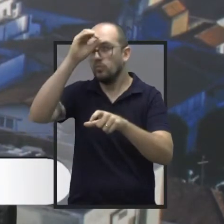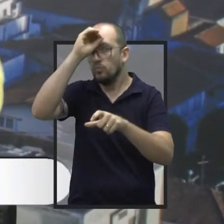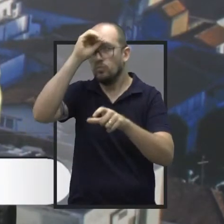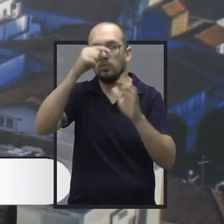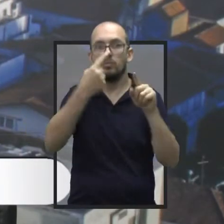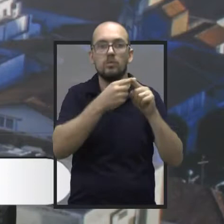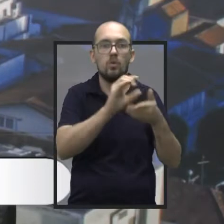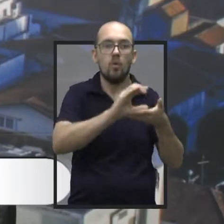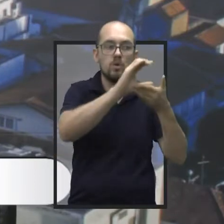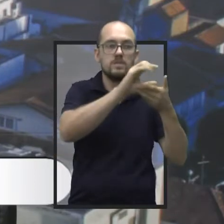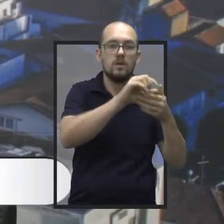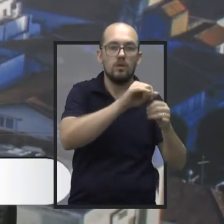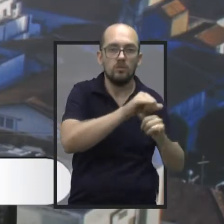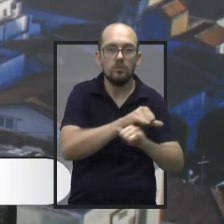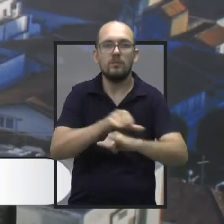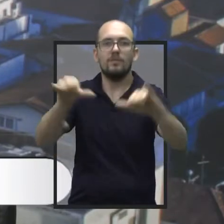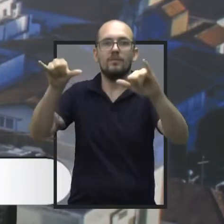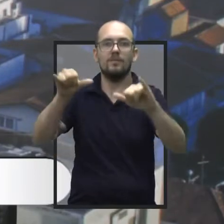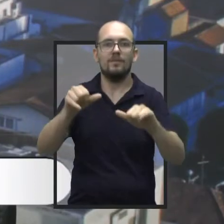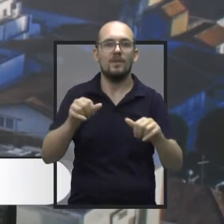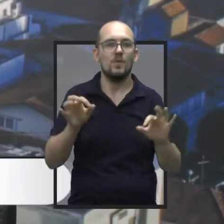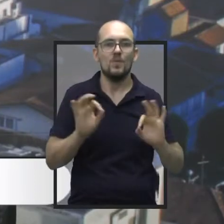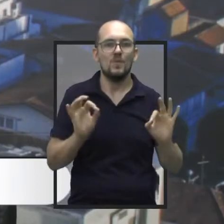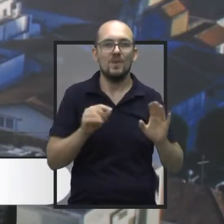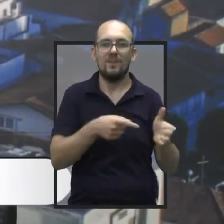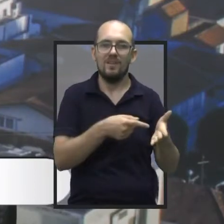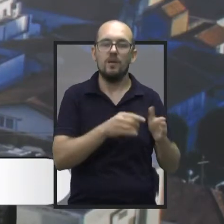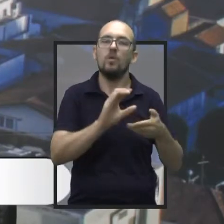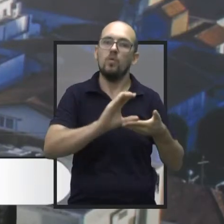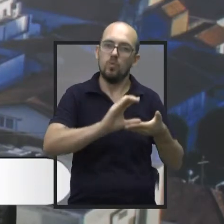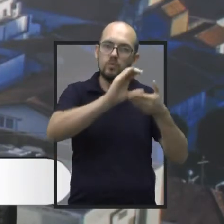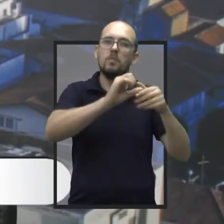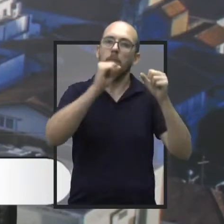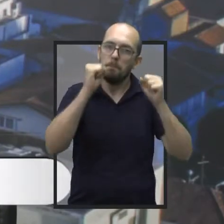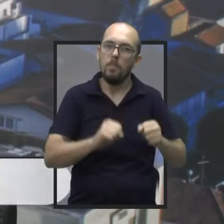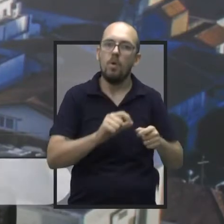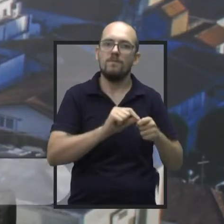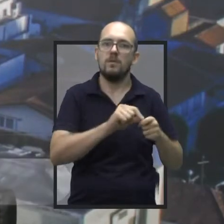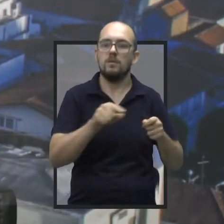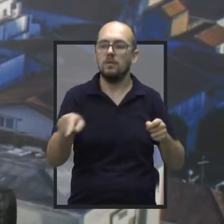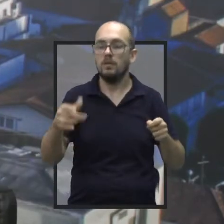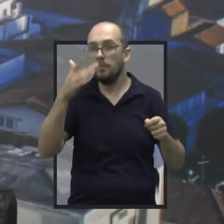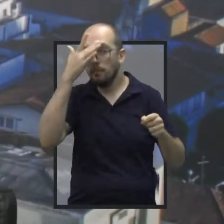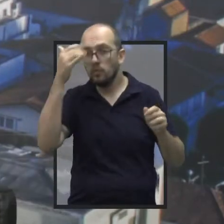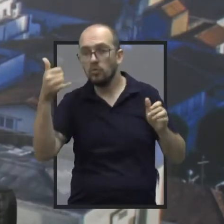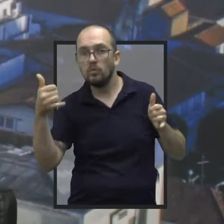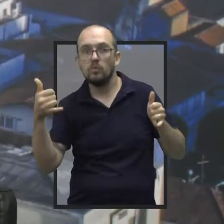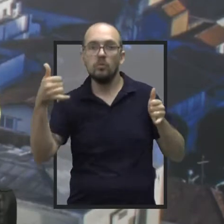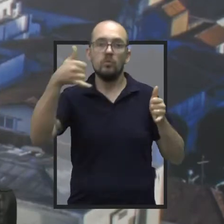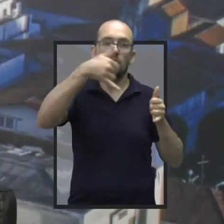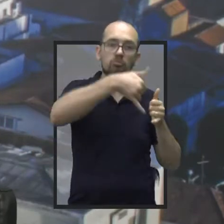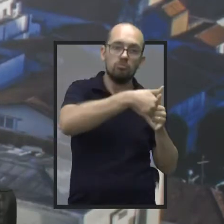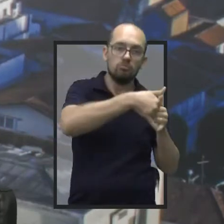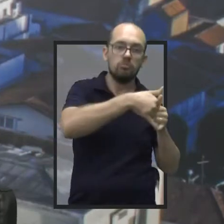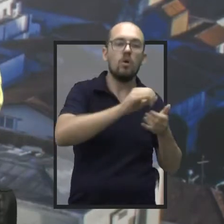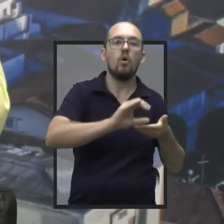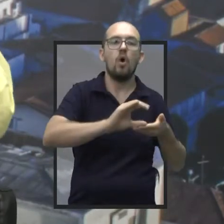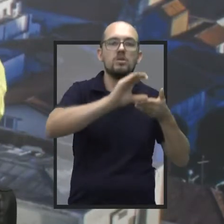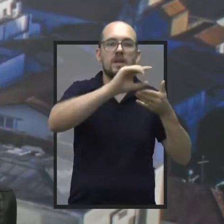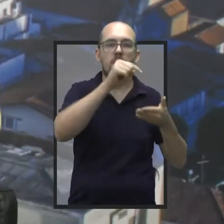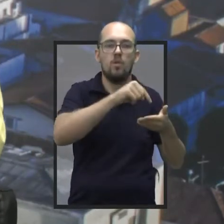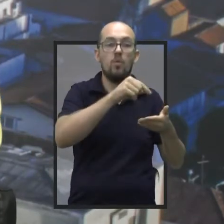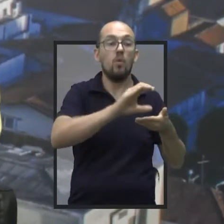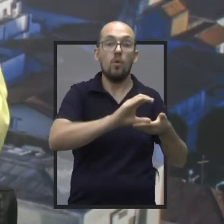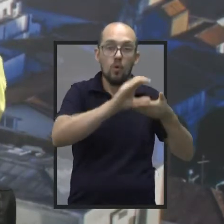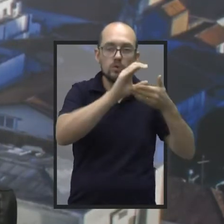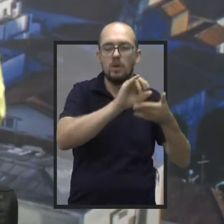saber. Essa função o conselho pode fazer. O conselho, a pessoa entra em contato com o conselho e o conselho